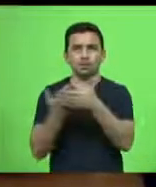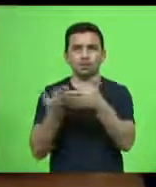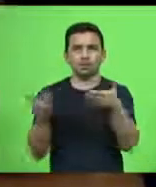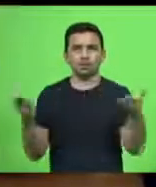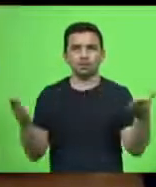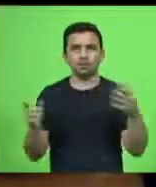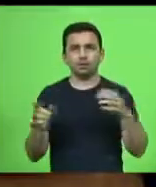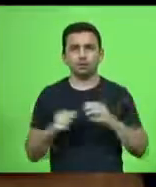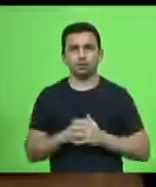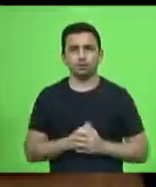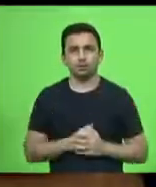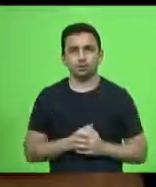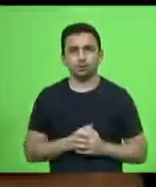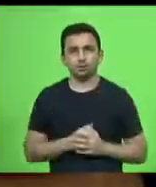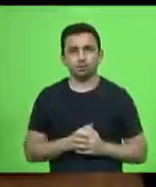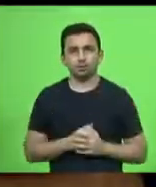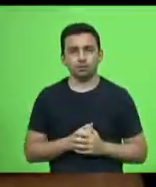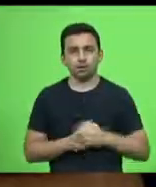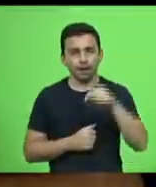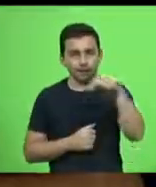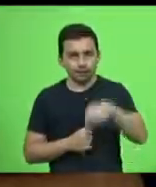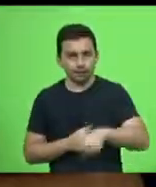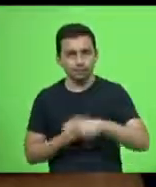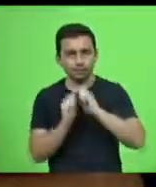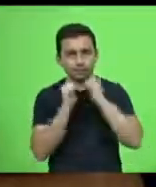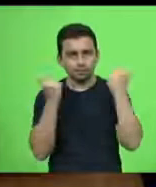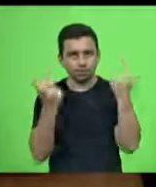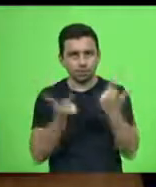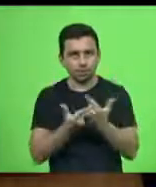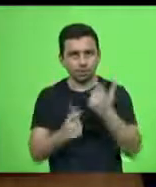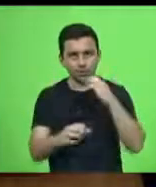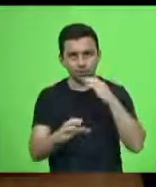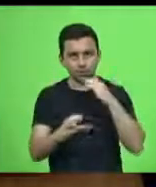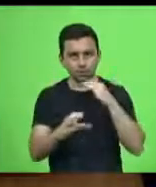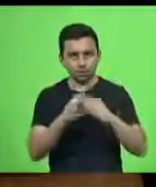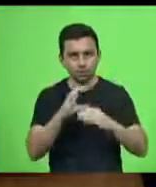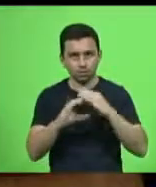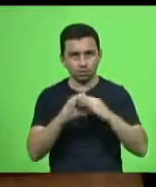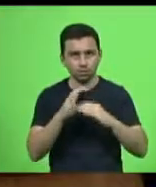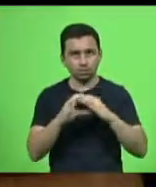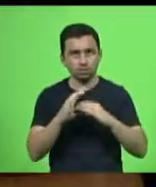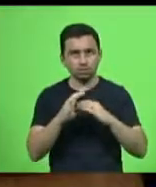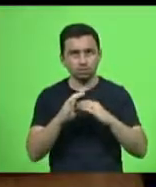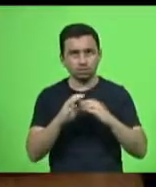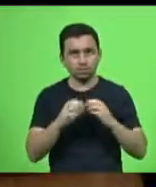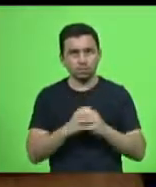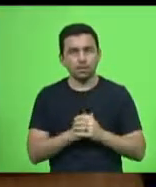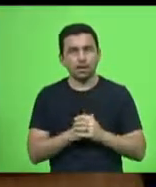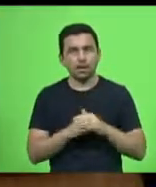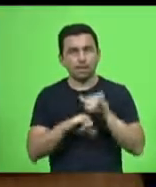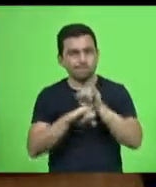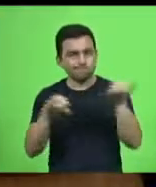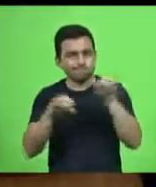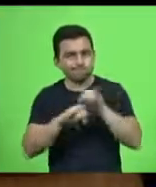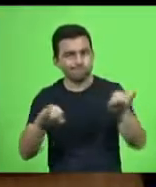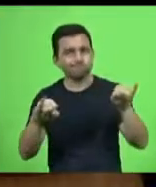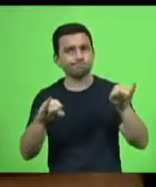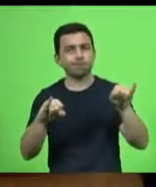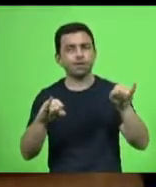a fonte é aqui, deputado. A Assembleia, a comunicação da Assembleia Legislativa, com todo o respeito que tem a Vossa Excelência, ela serve aos